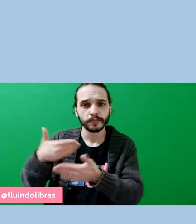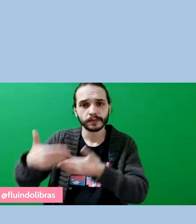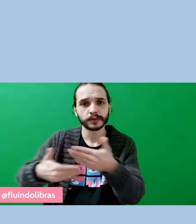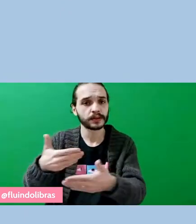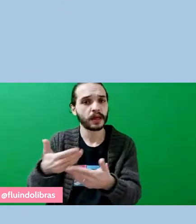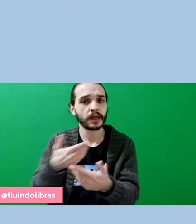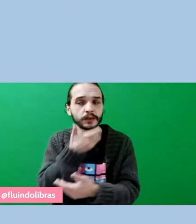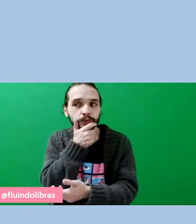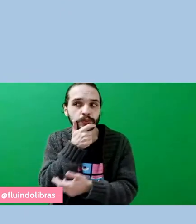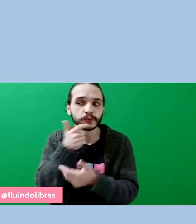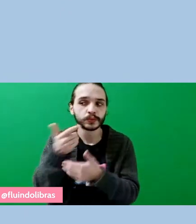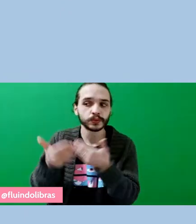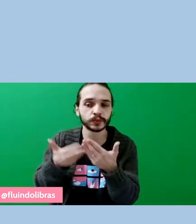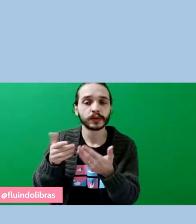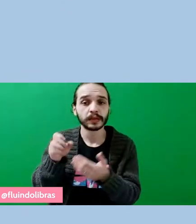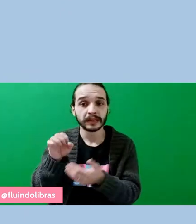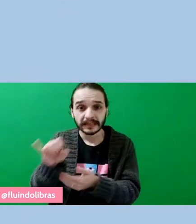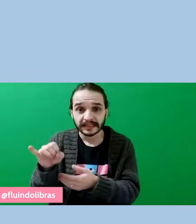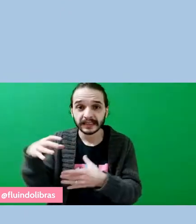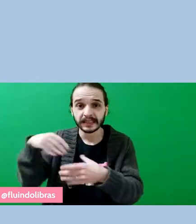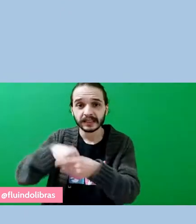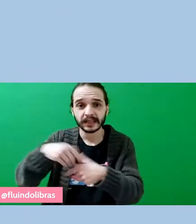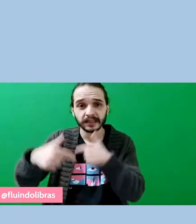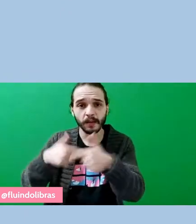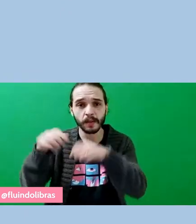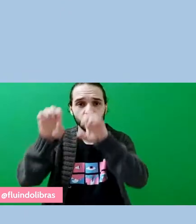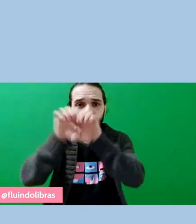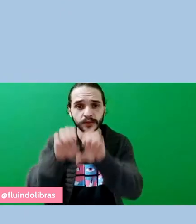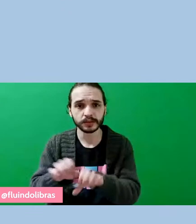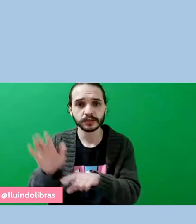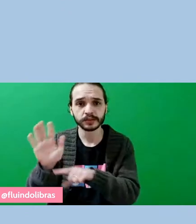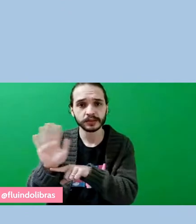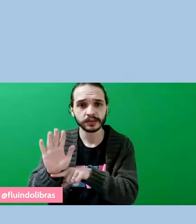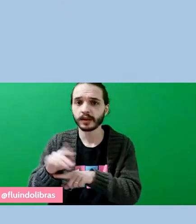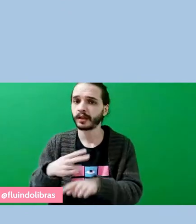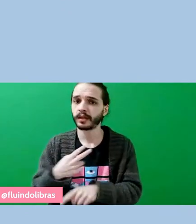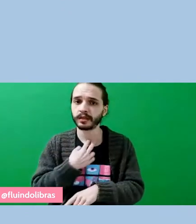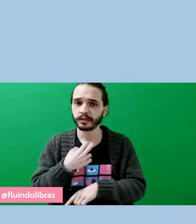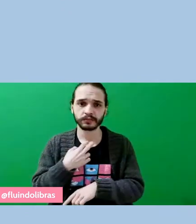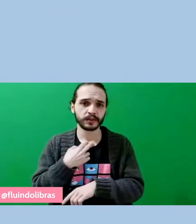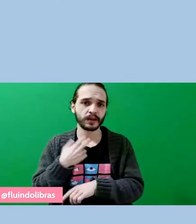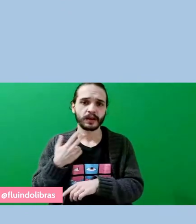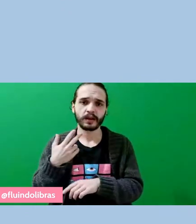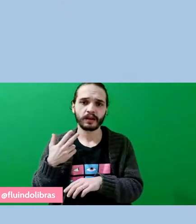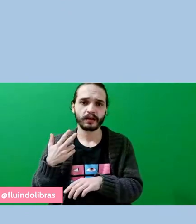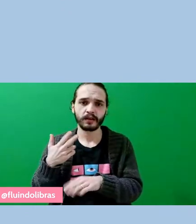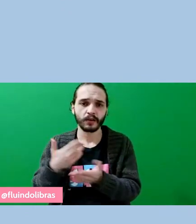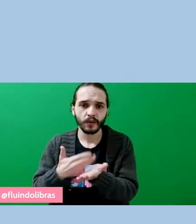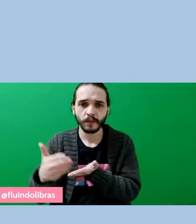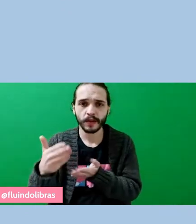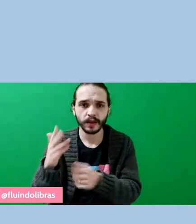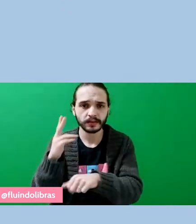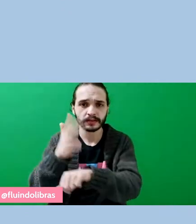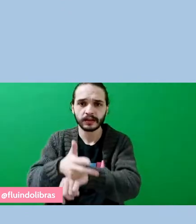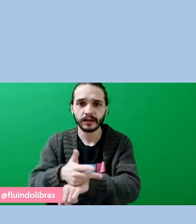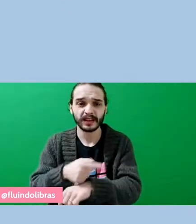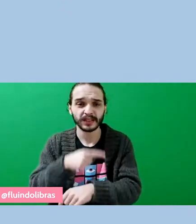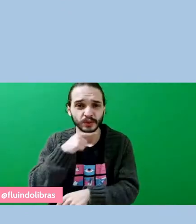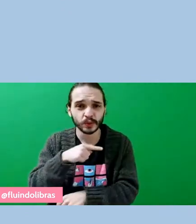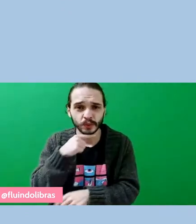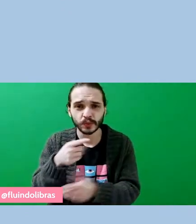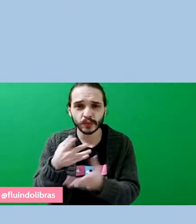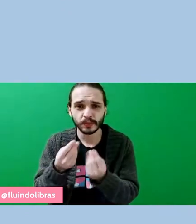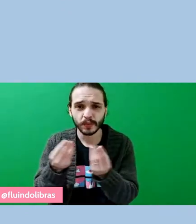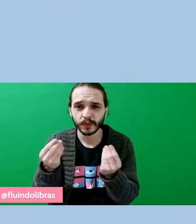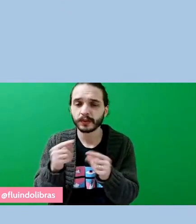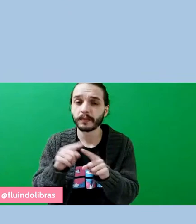de novo, se você está trabalhando numa estrutura de cinema, como você falou antes, né, você não tem como entrar num set com tanta dúvida como a gente entrou num teatro, entende? Agora, no teatro, a